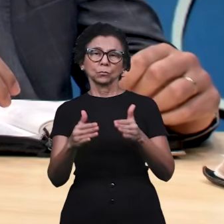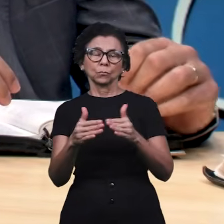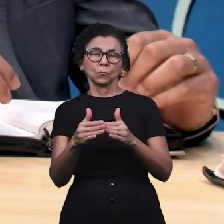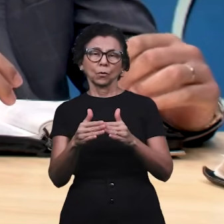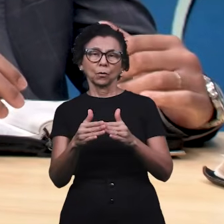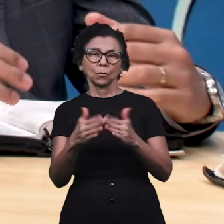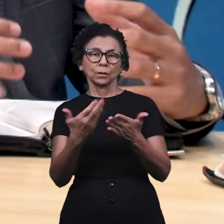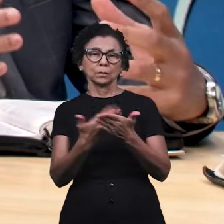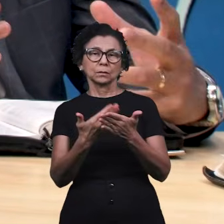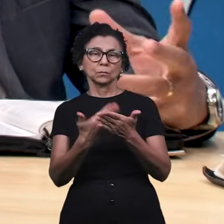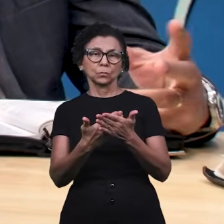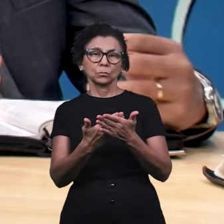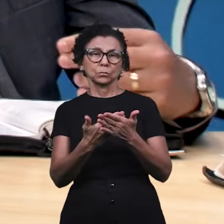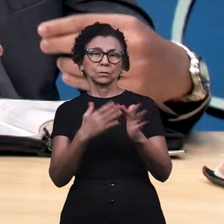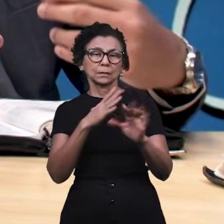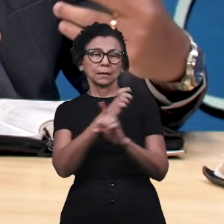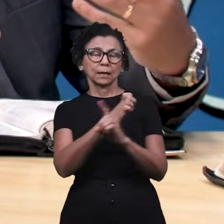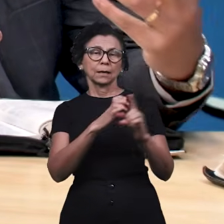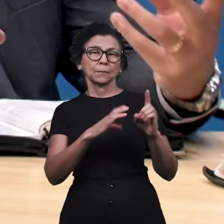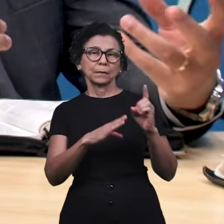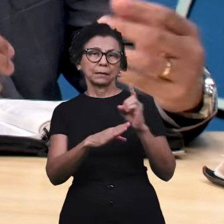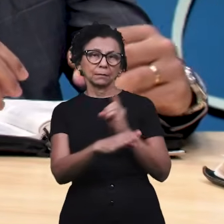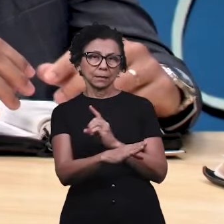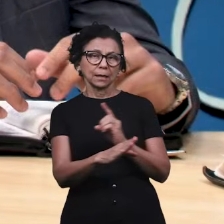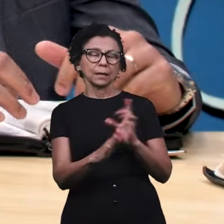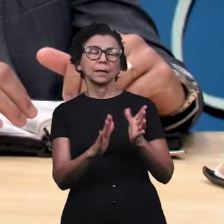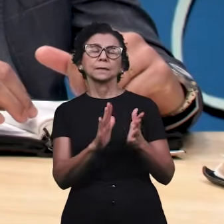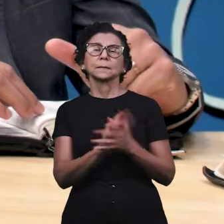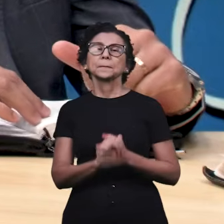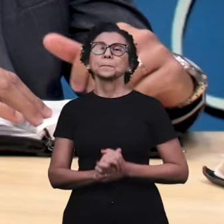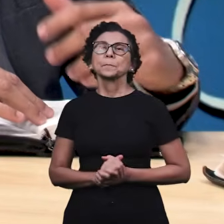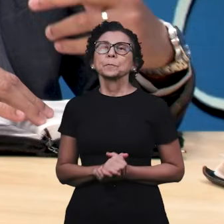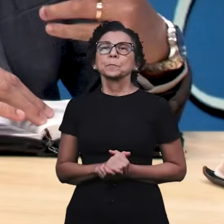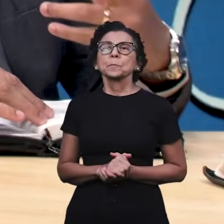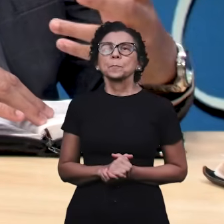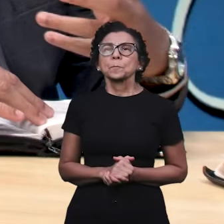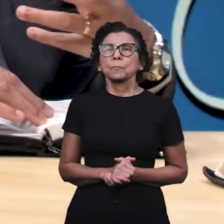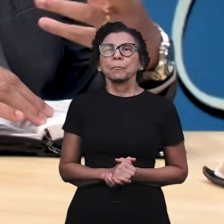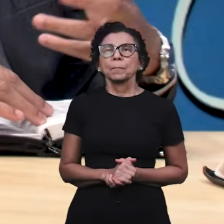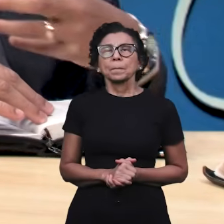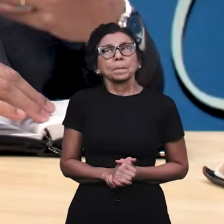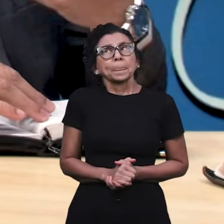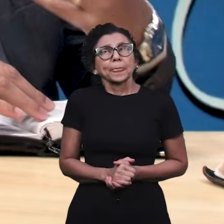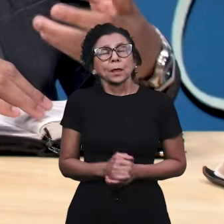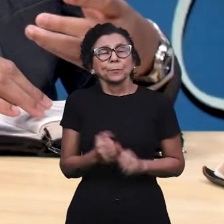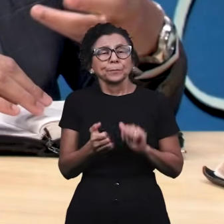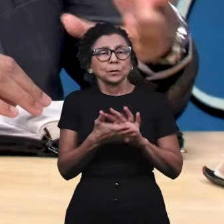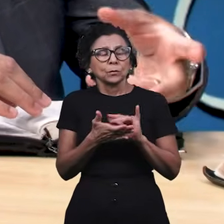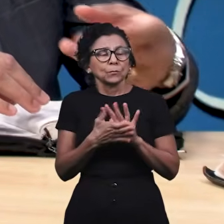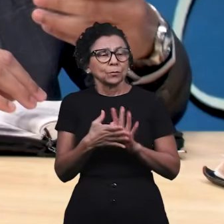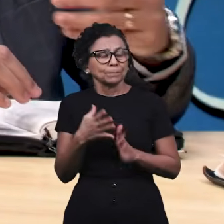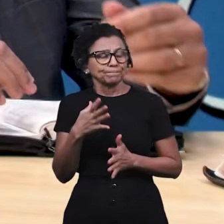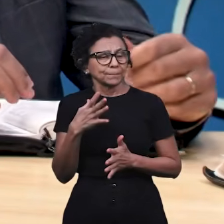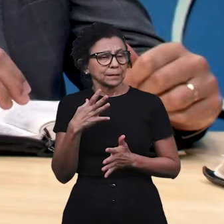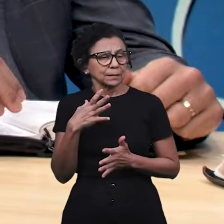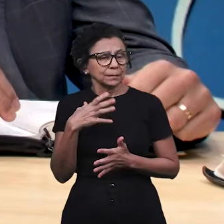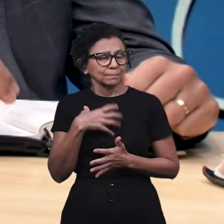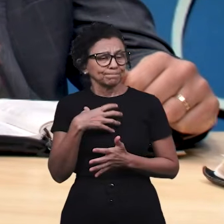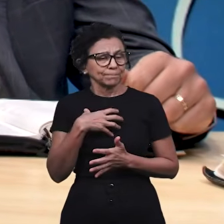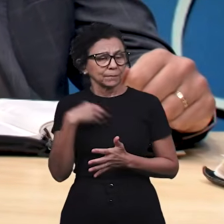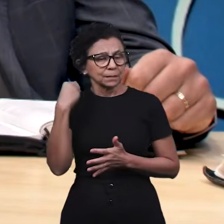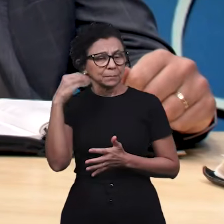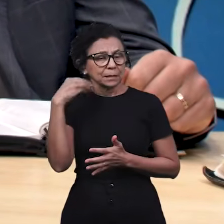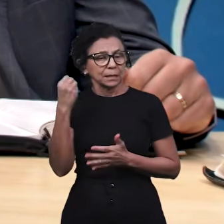EBD, então podem ser louvores mais de dedicação ao Senhor, ou até mesmo um louvor que te traga uma experiência com a palavra.